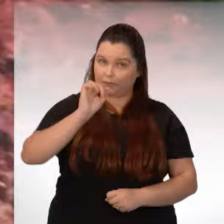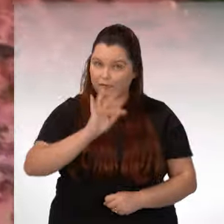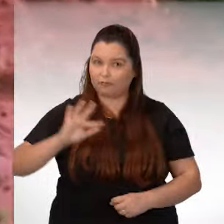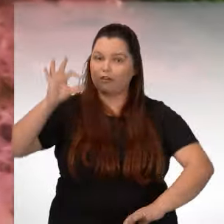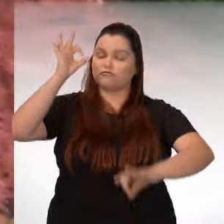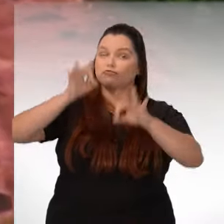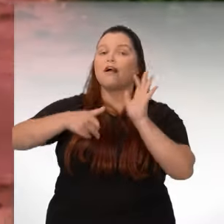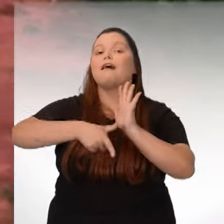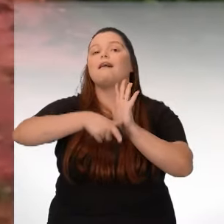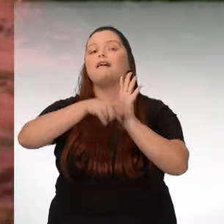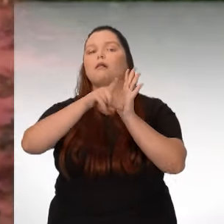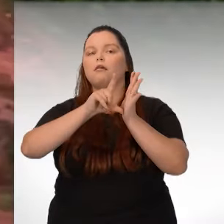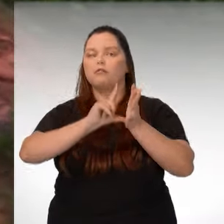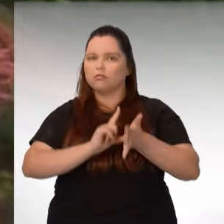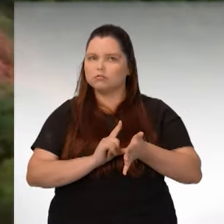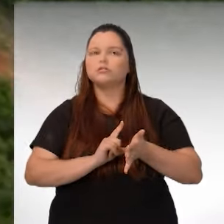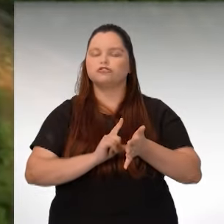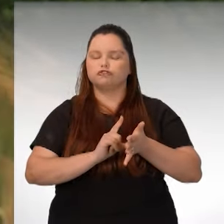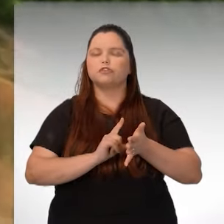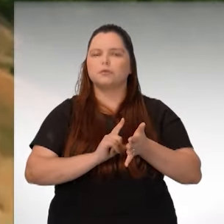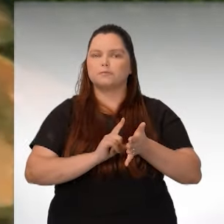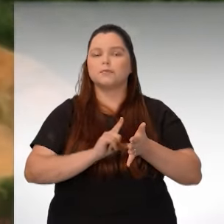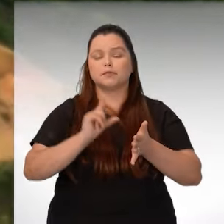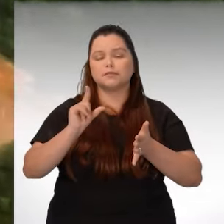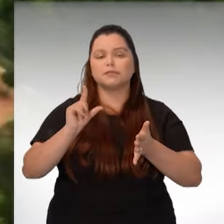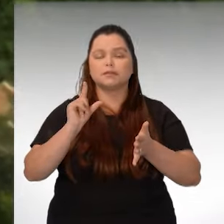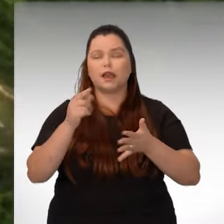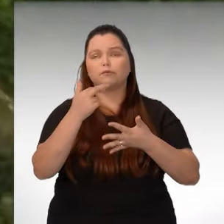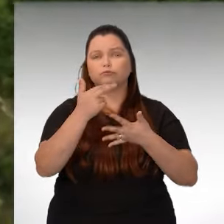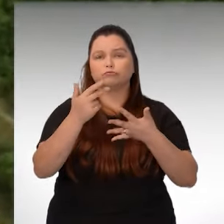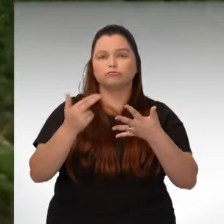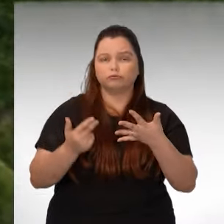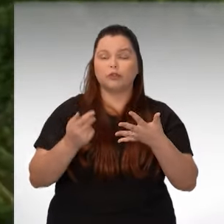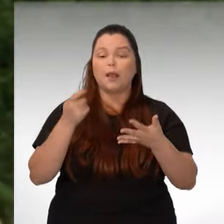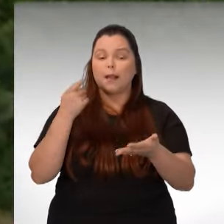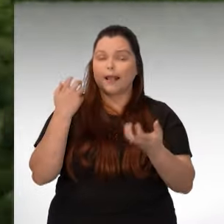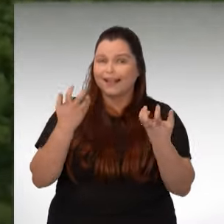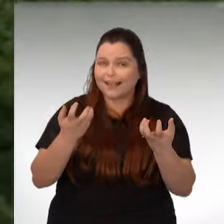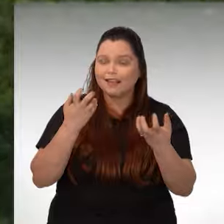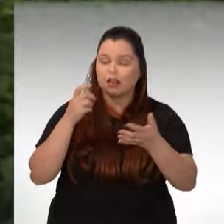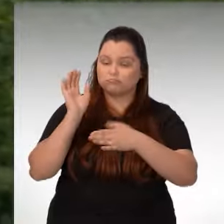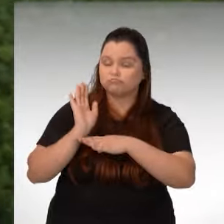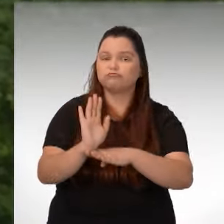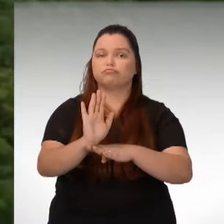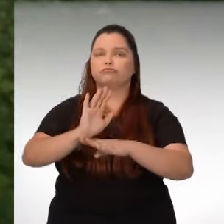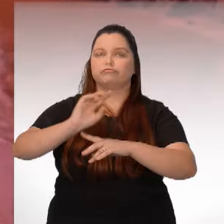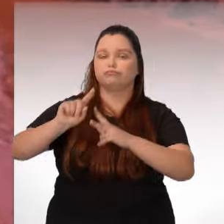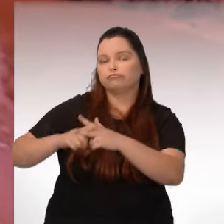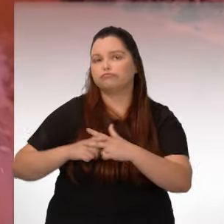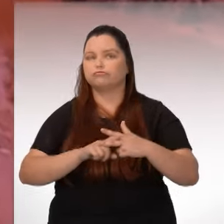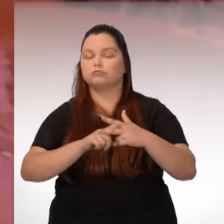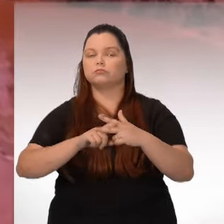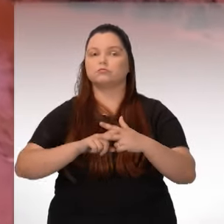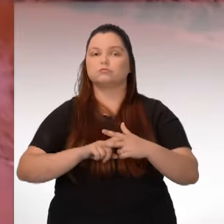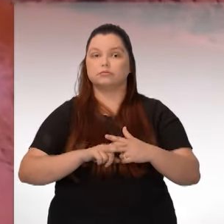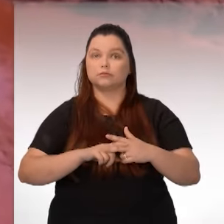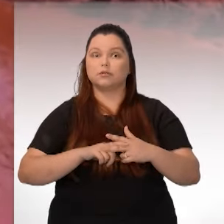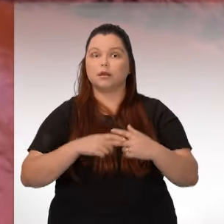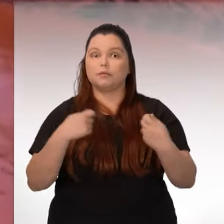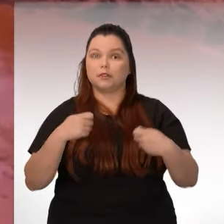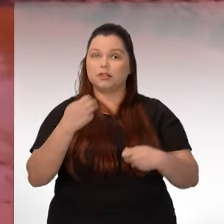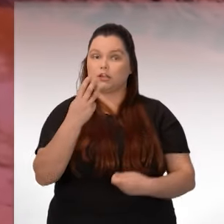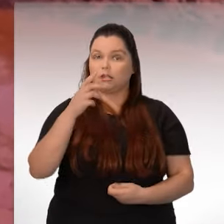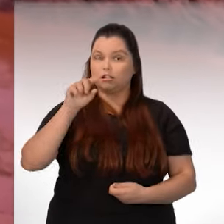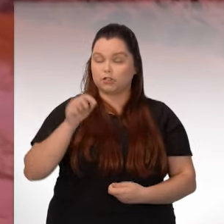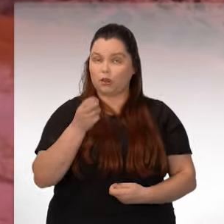julgar antecipadamente parte do mérito das ações que buscam a reparação. A alegação é de que o artigo